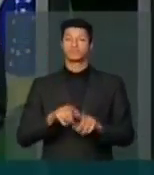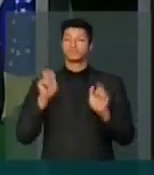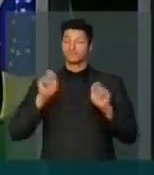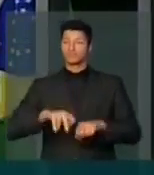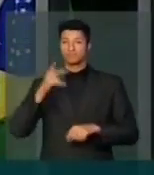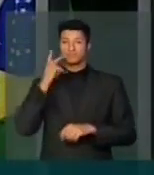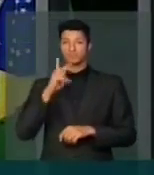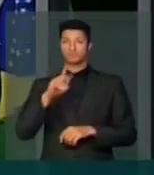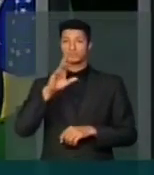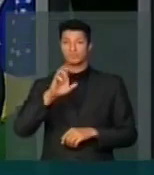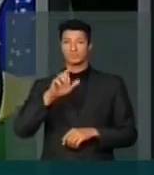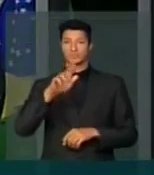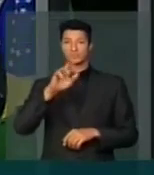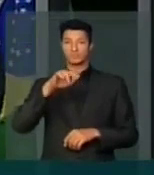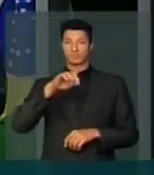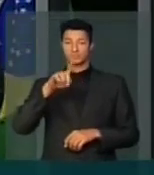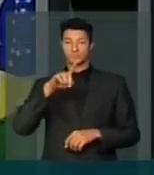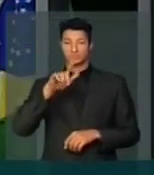para que